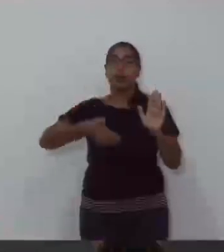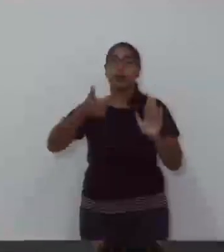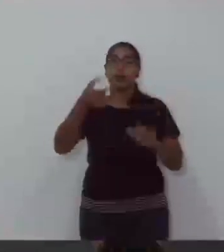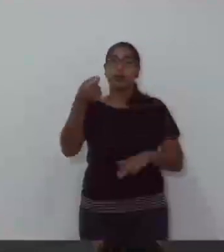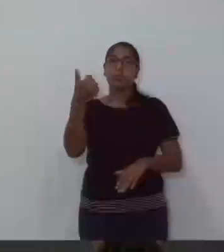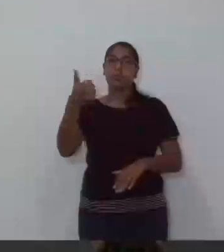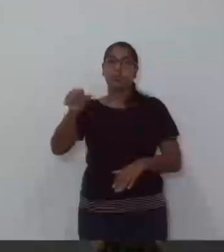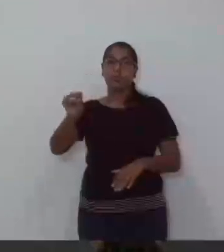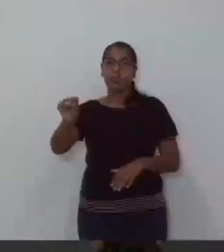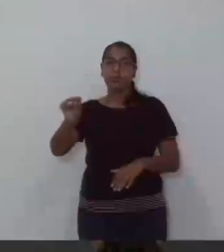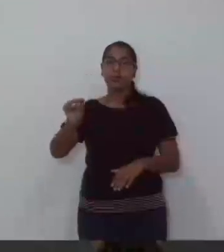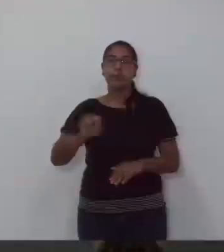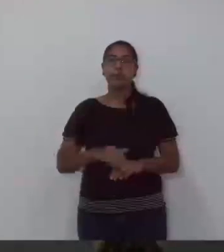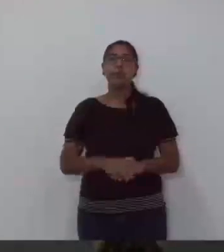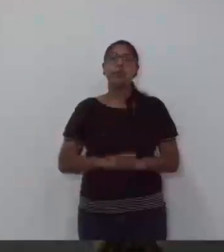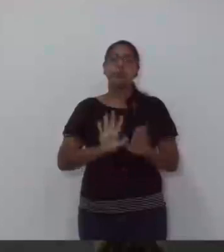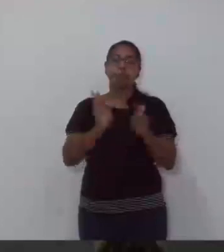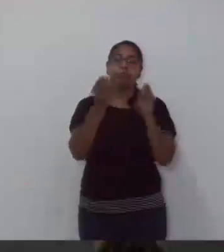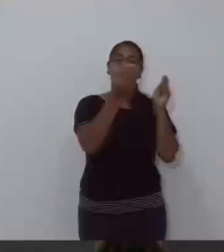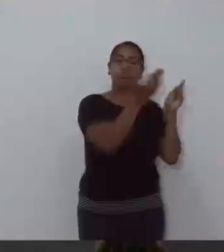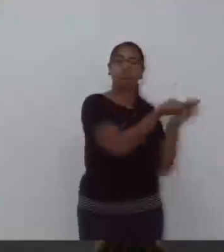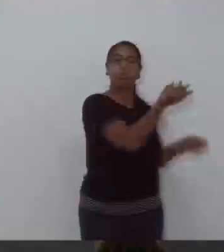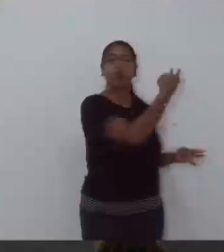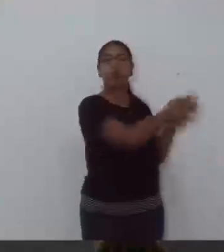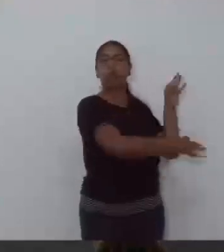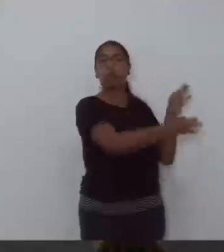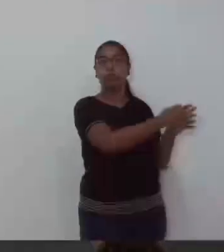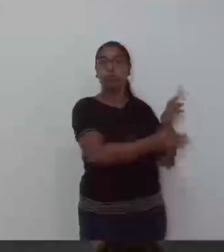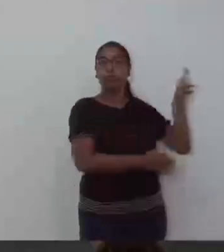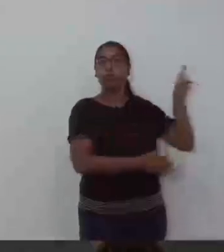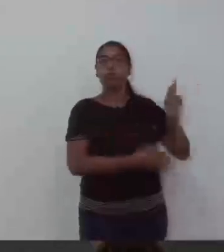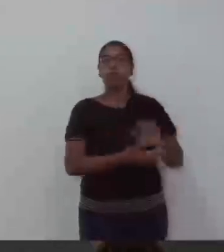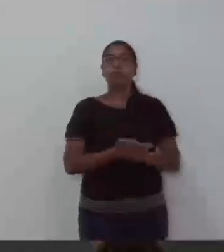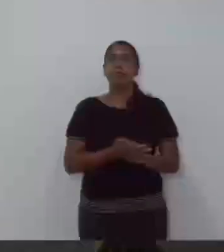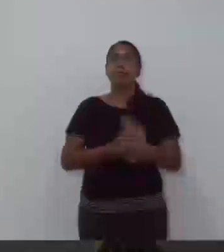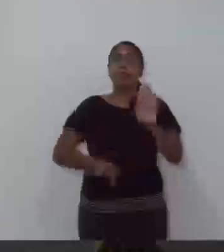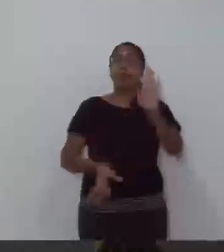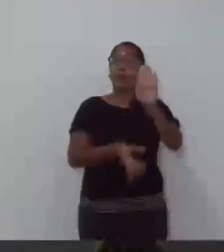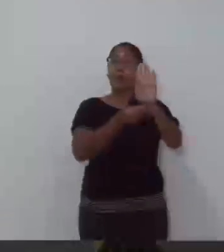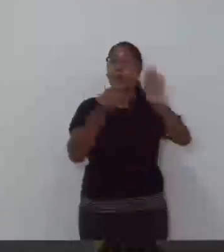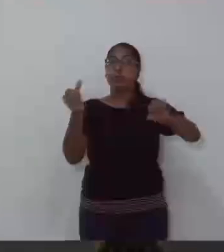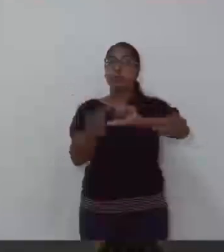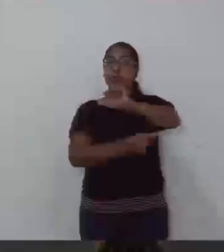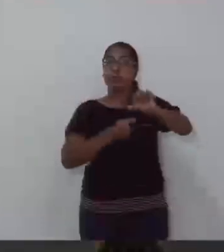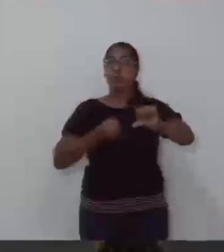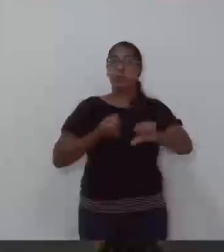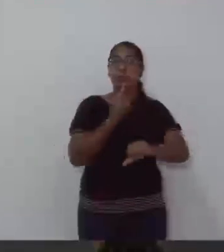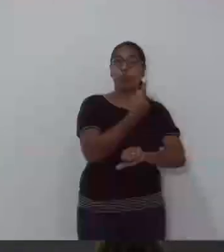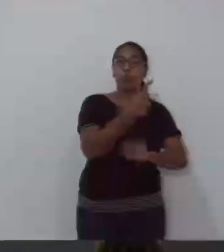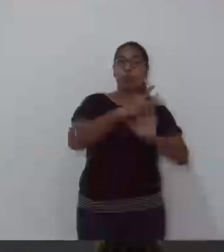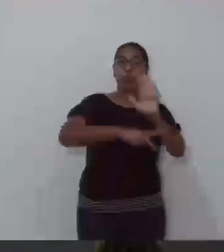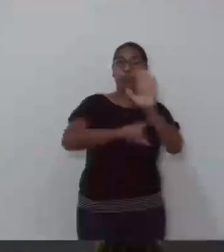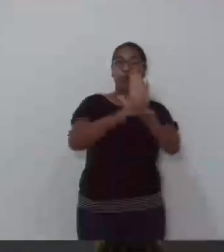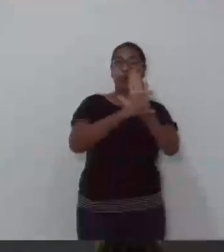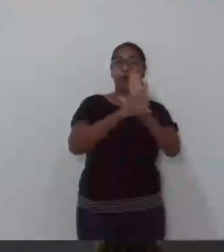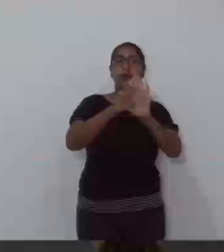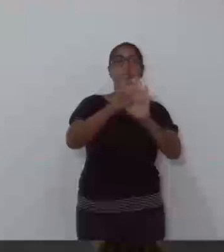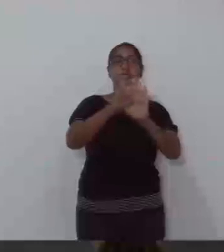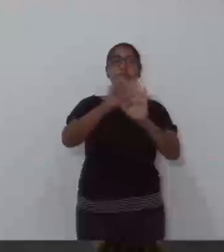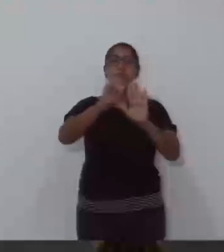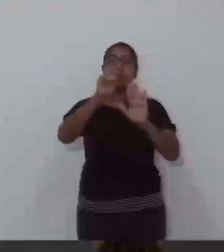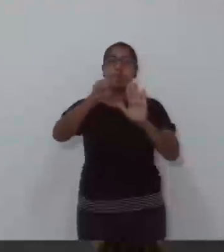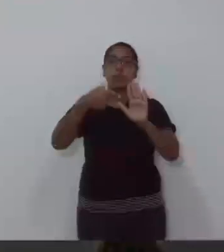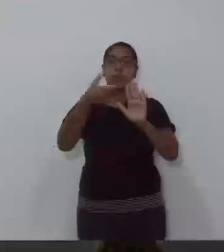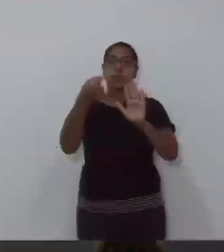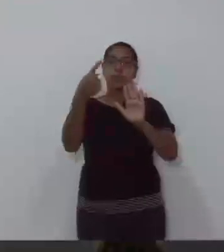16.898/2018. Caminha-se a Procuradoria Jurídica e as comissões permanentes. Emenda modificativa número 1 ao projeto de lei número